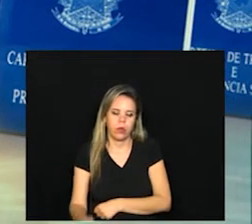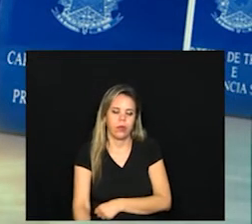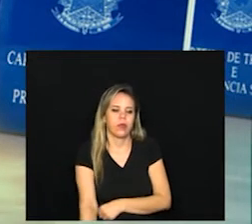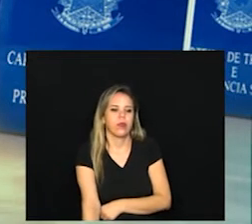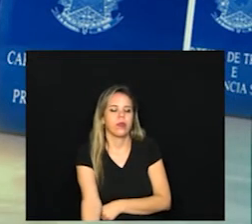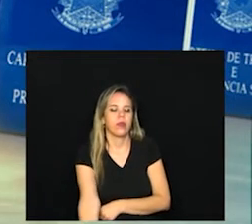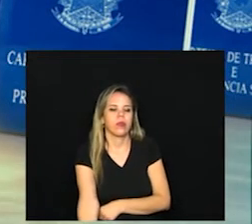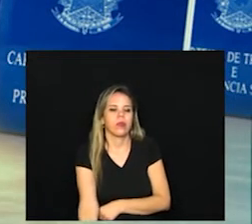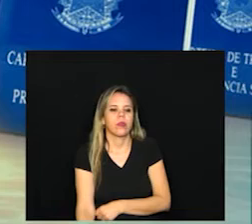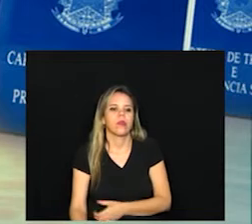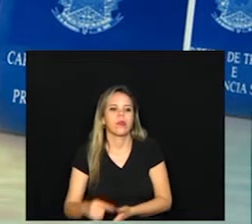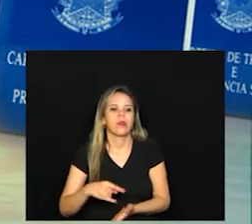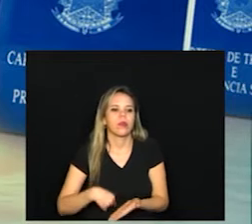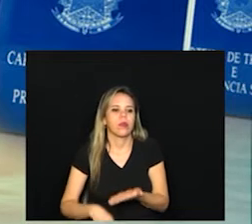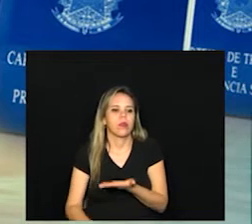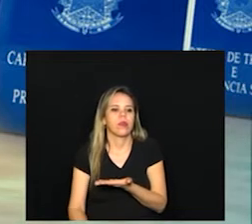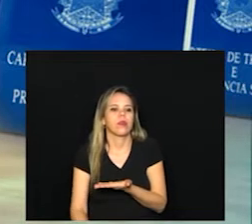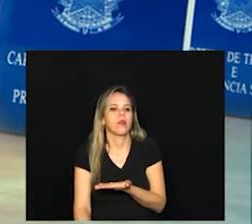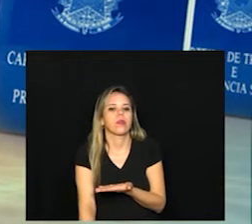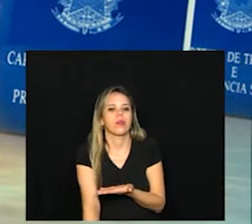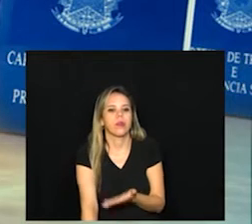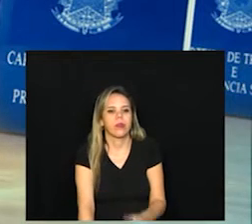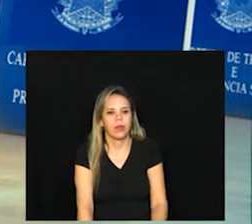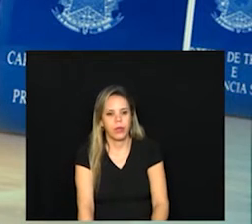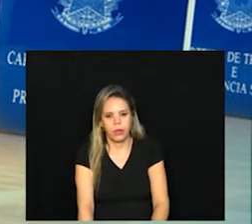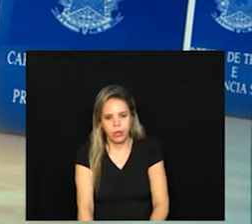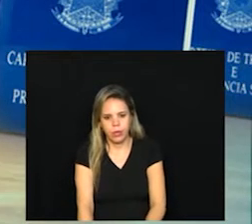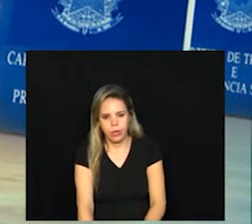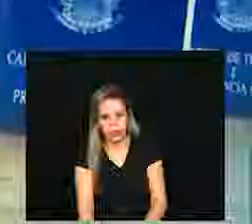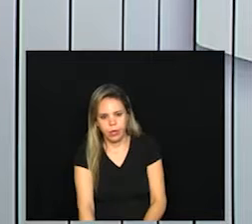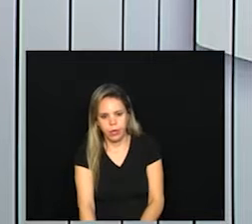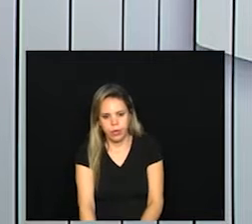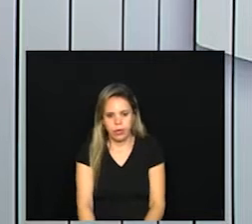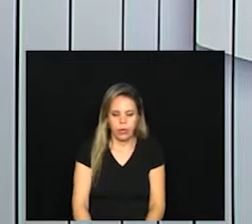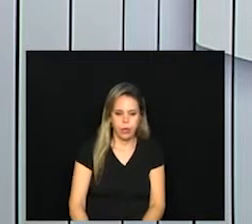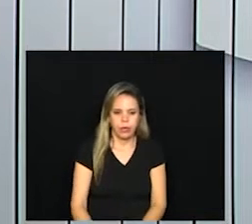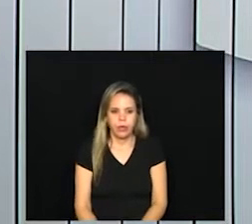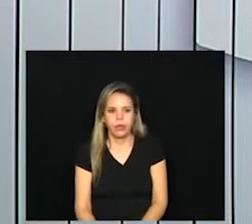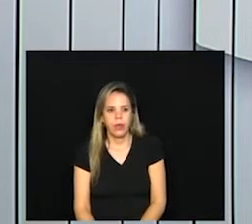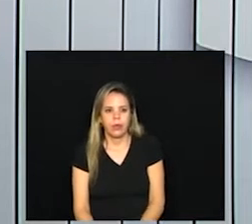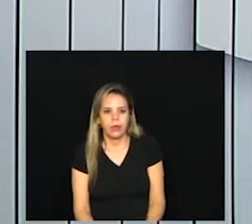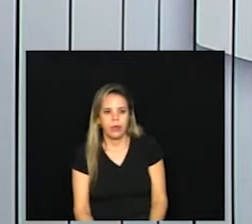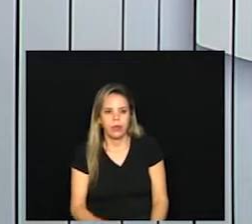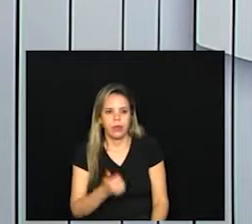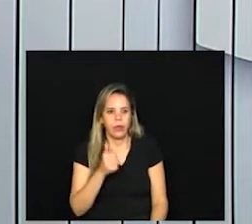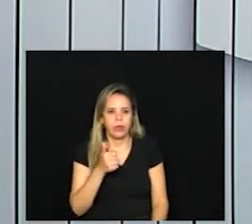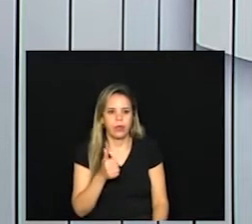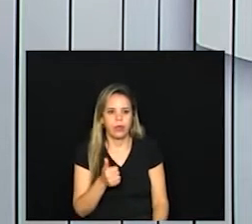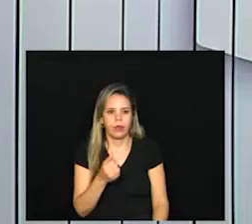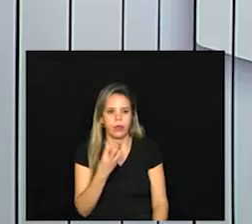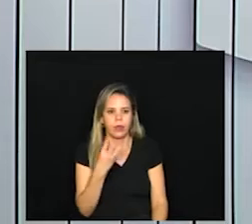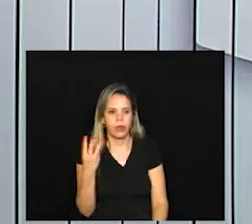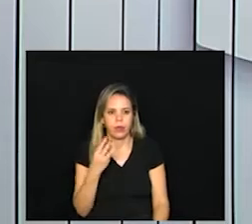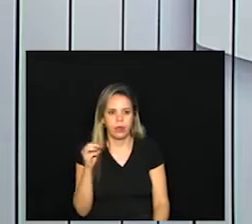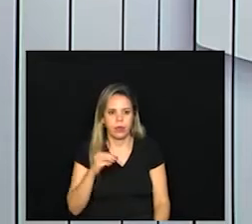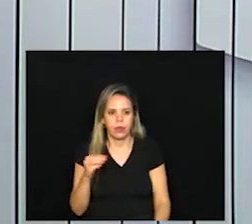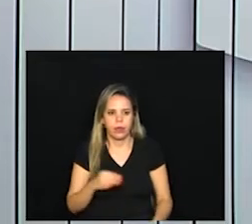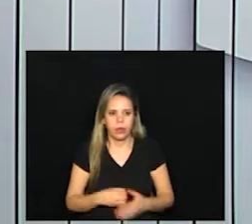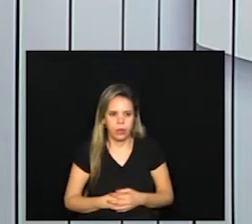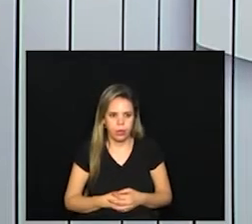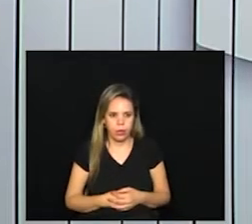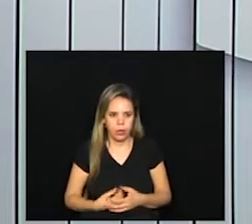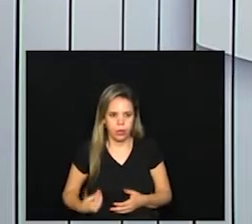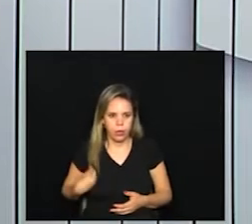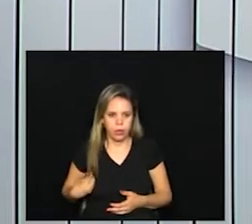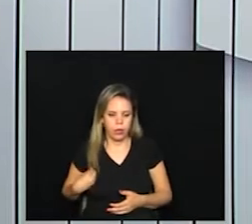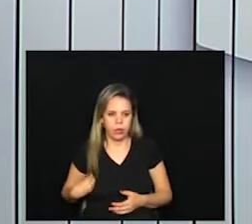cadastrar o currículo na vaga pretendida. 11 horas e 33 minutos, nós estamos